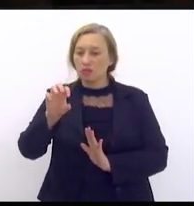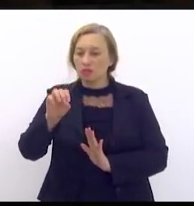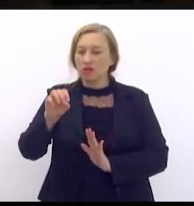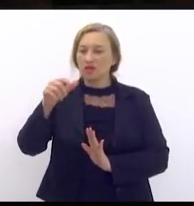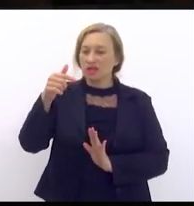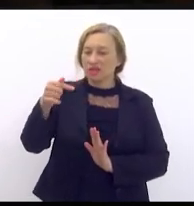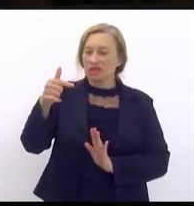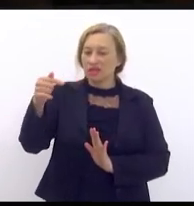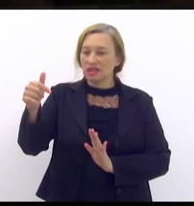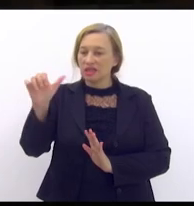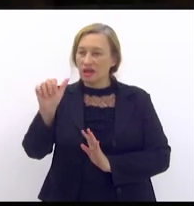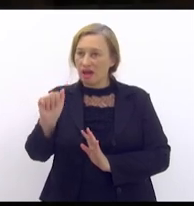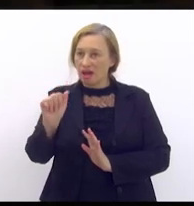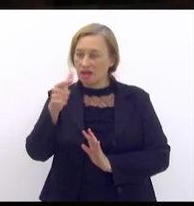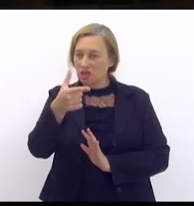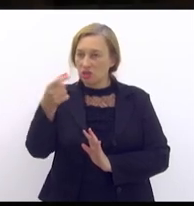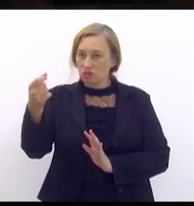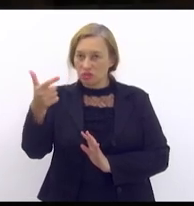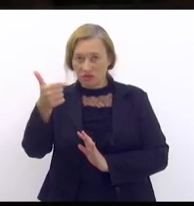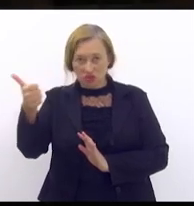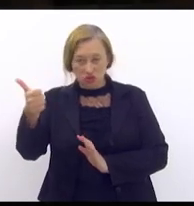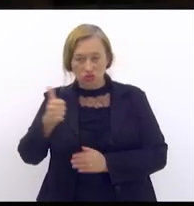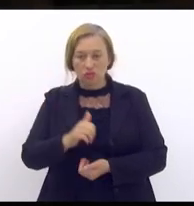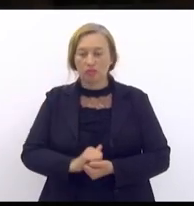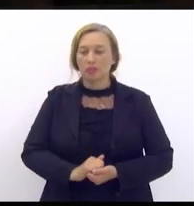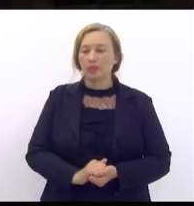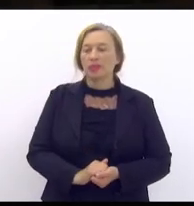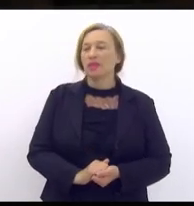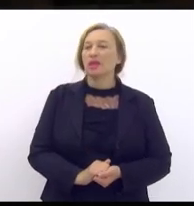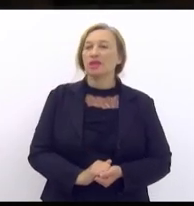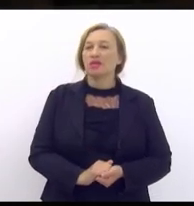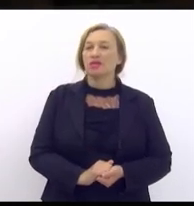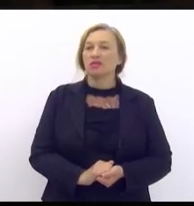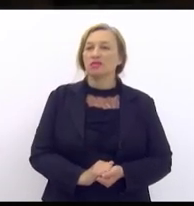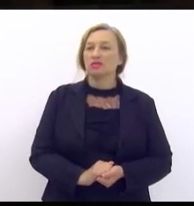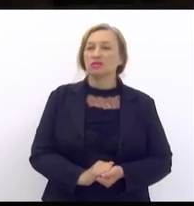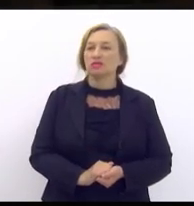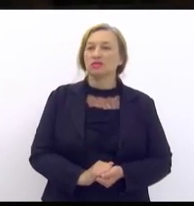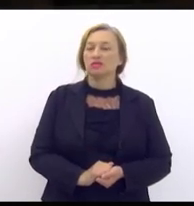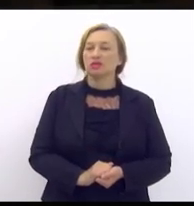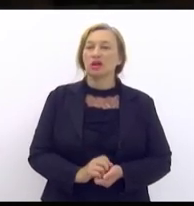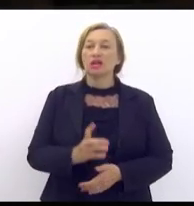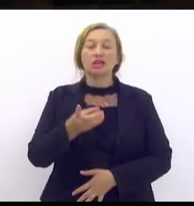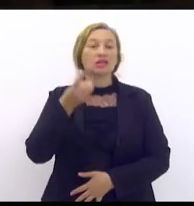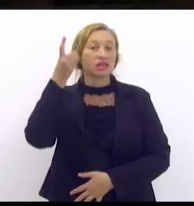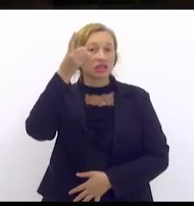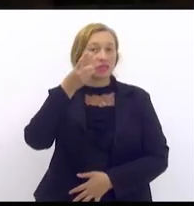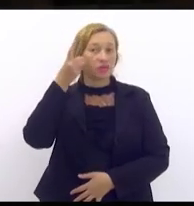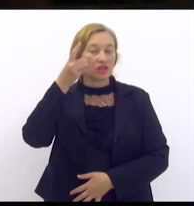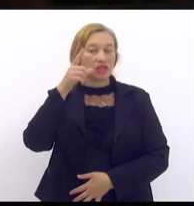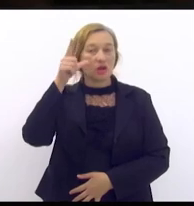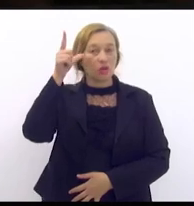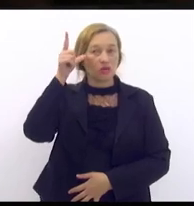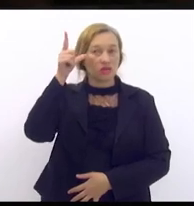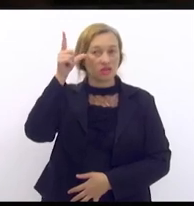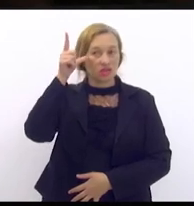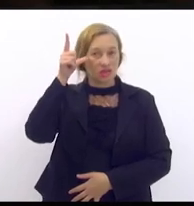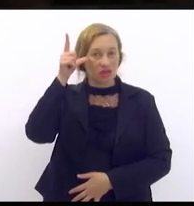5077-A de 2021, de autoria da deputada Lucinha,